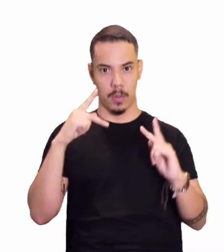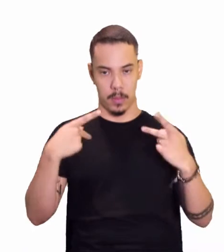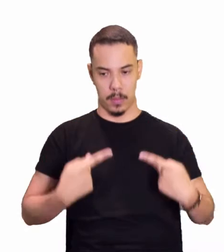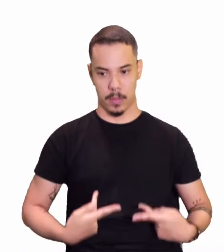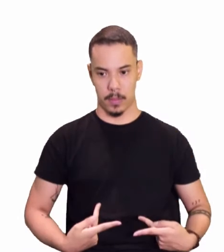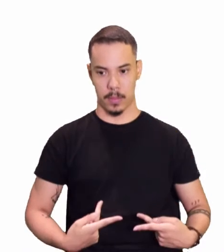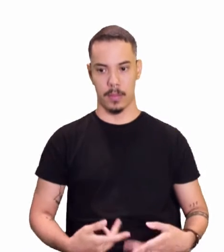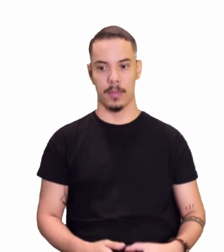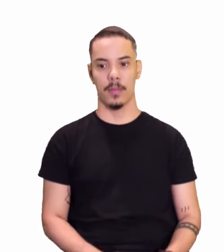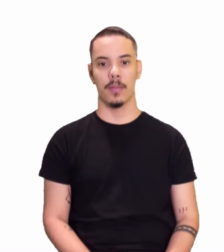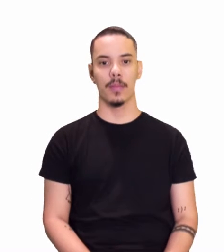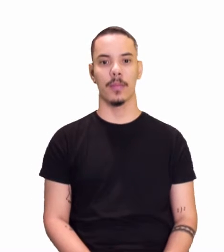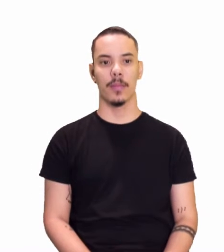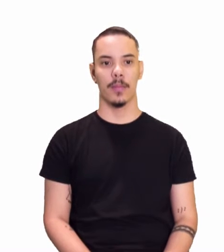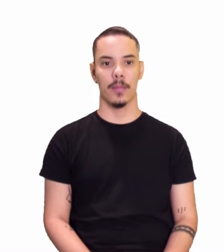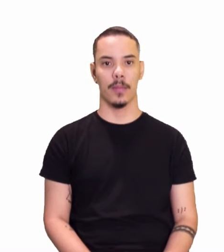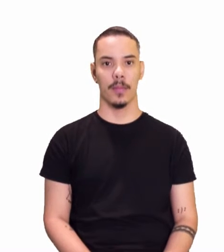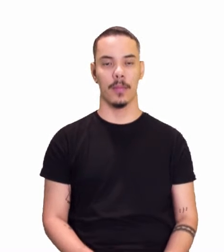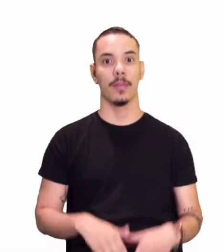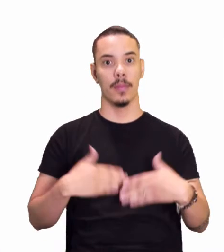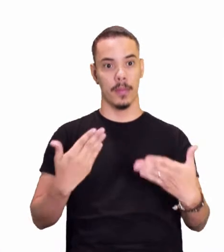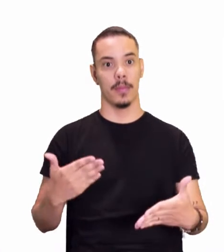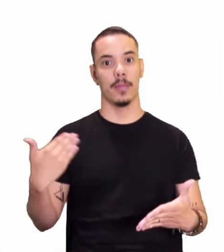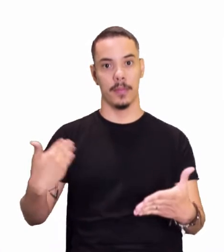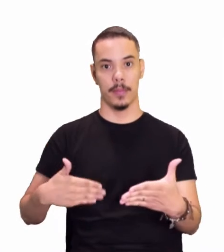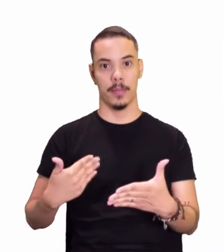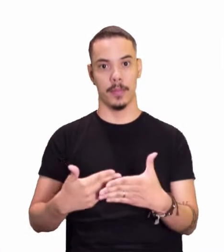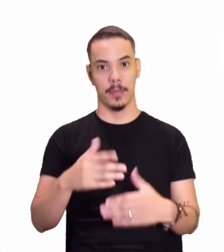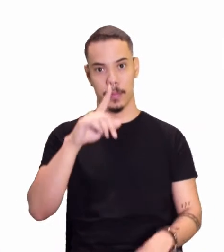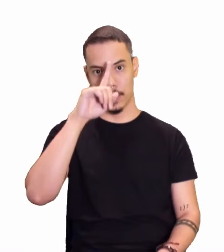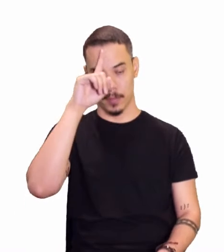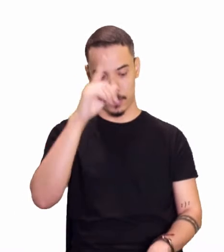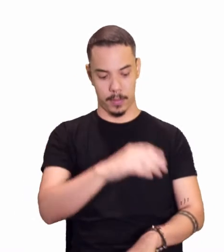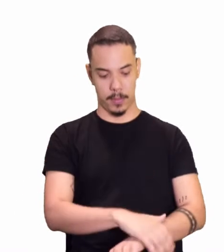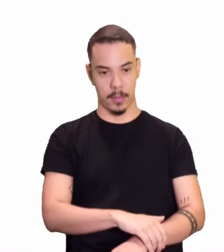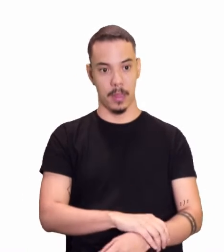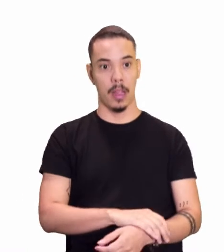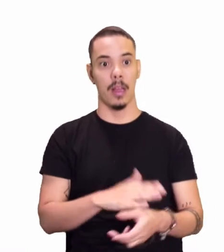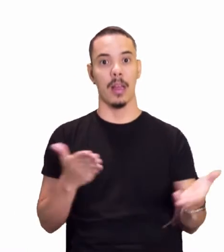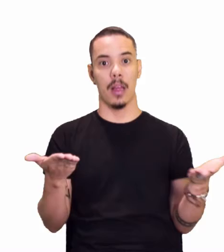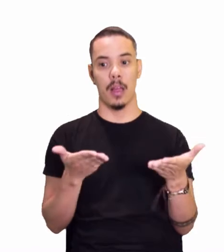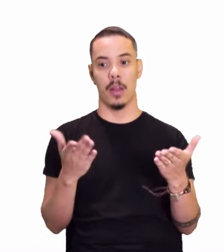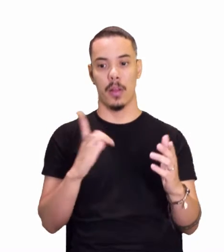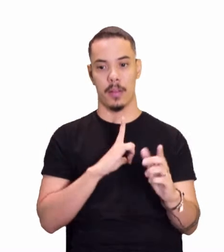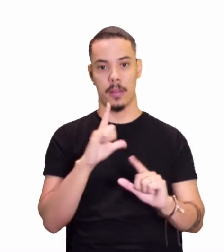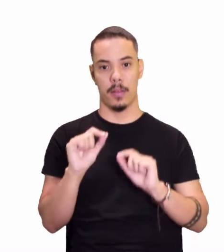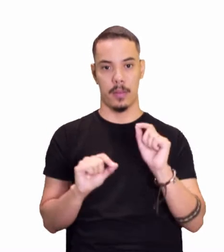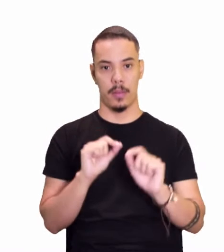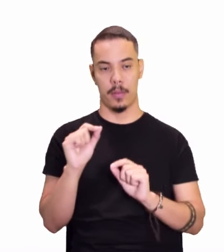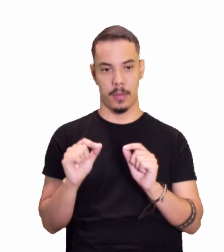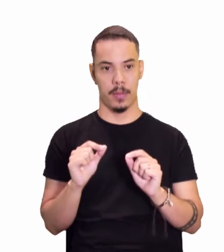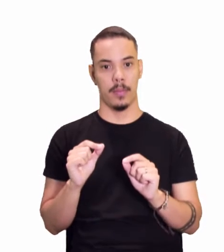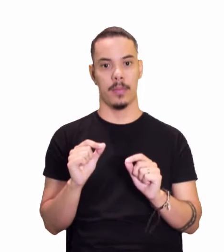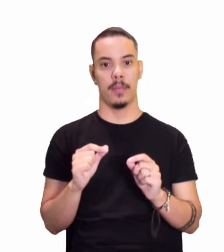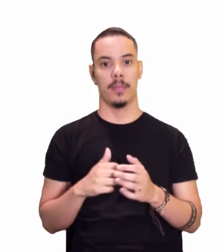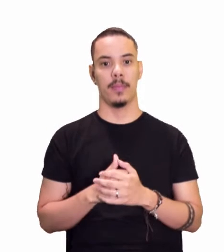certo? Então, seguindo, né, a ideia, né, em que agora nós vamos ter a vez e a voz para essa